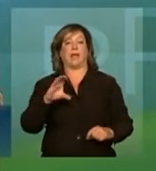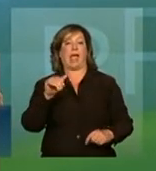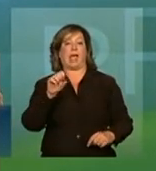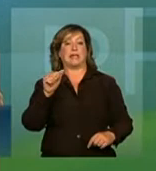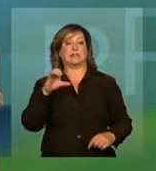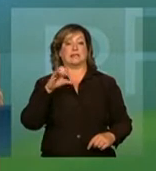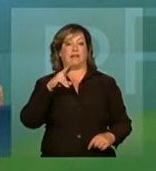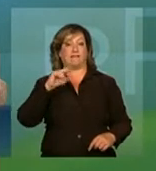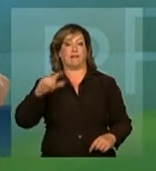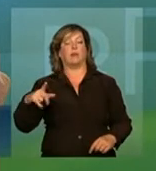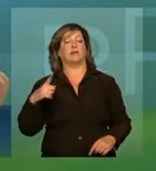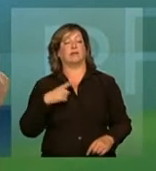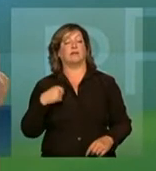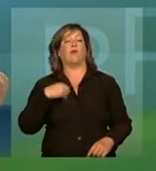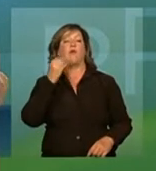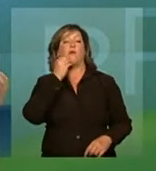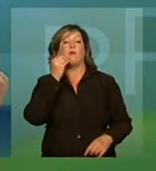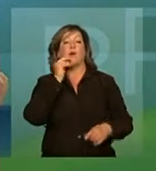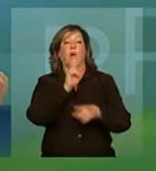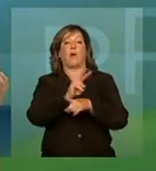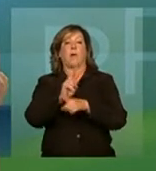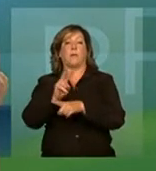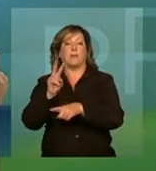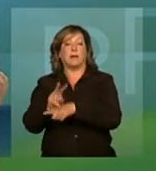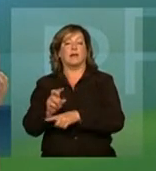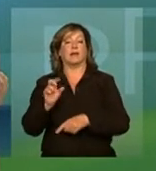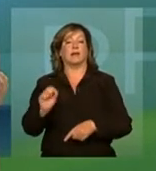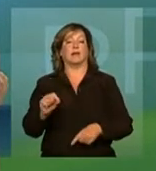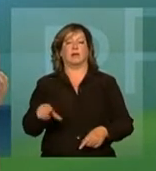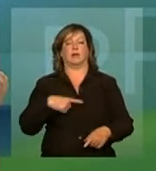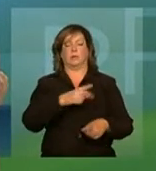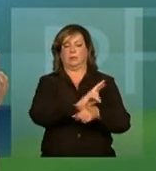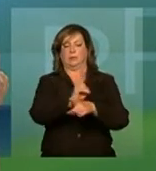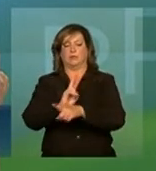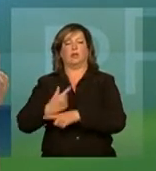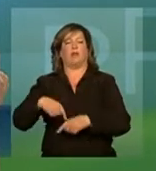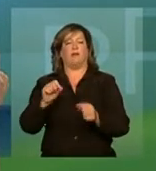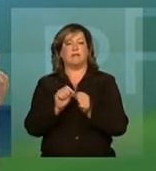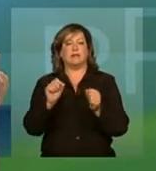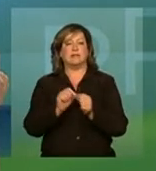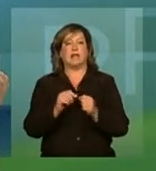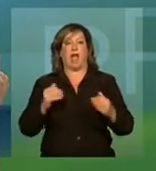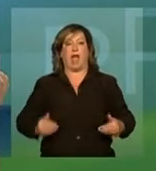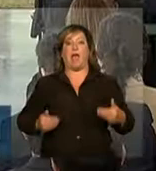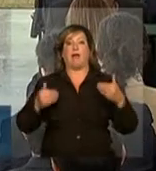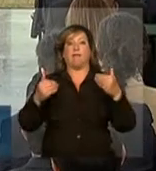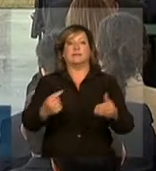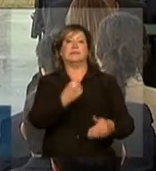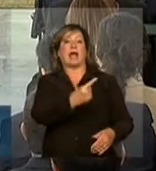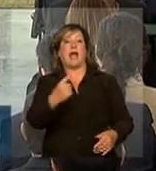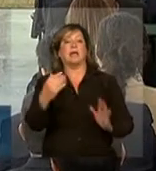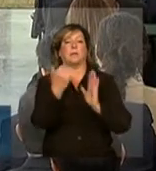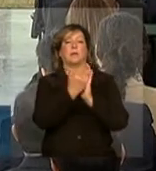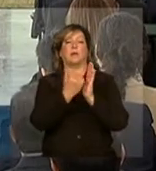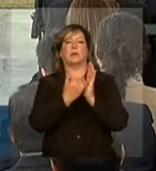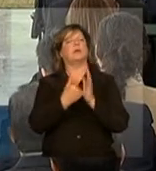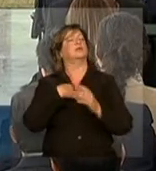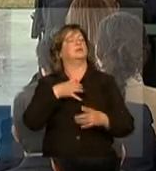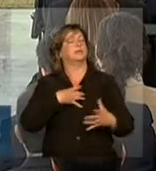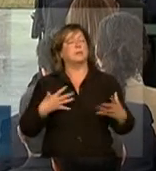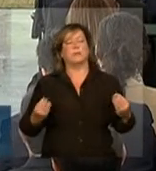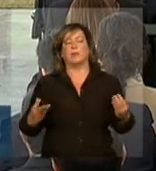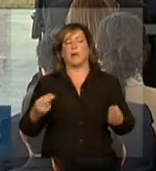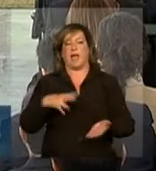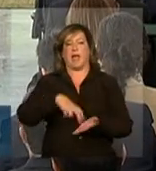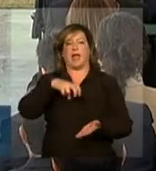de acompanhar, através do sistema de monitoramento que criamos, os avanços em cada programa. E sinto enorme alegria